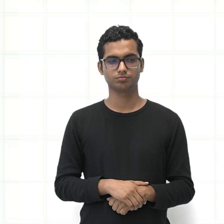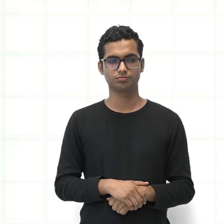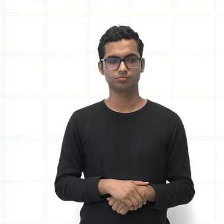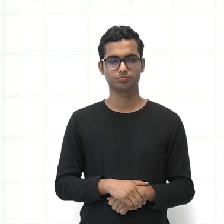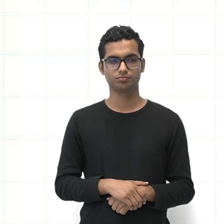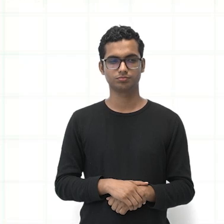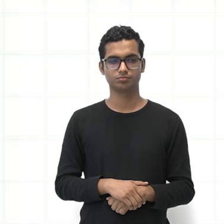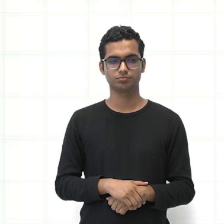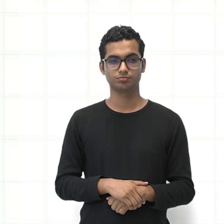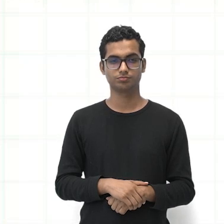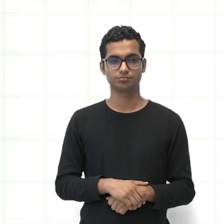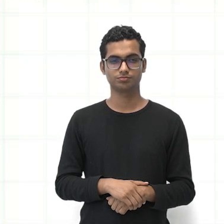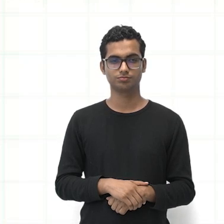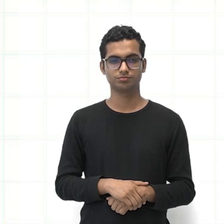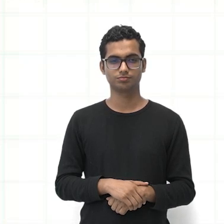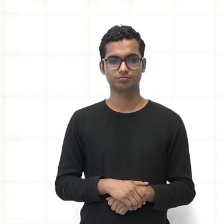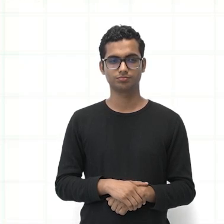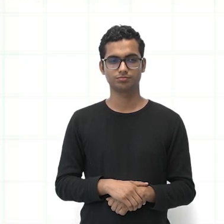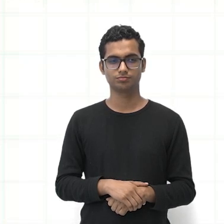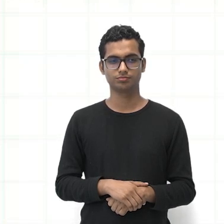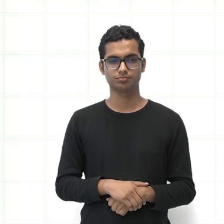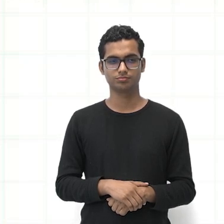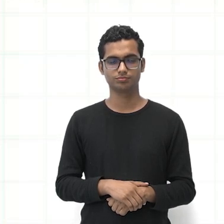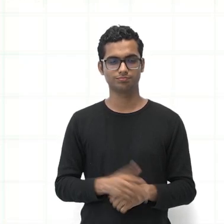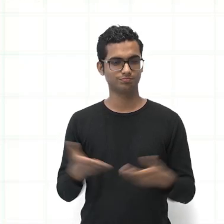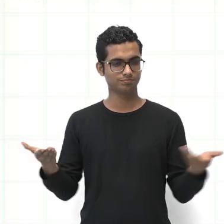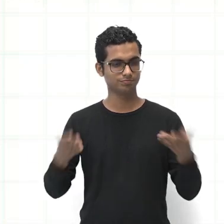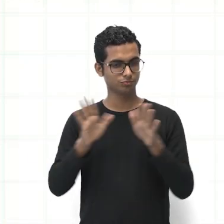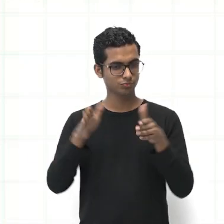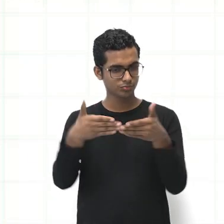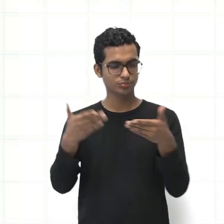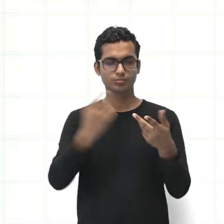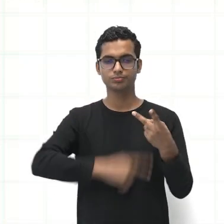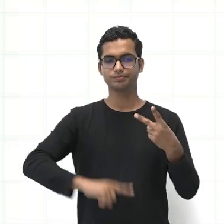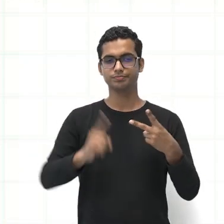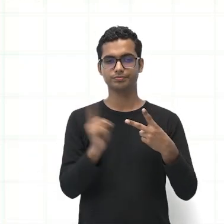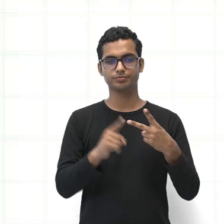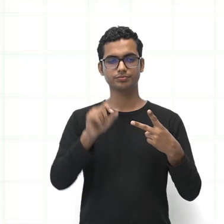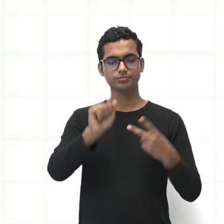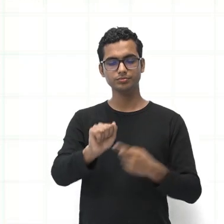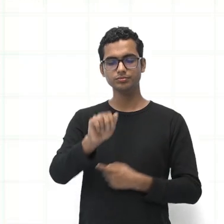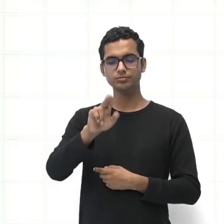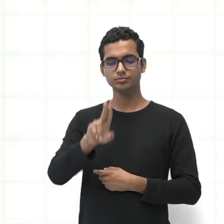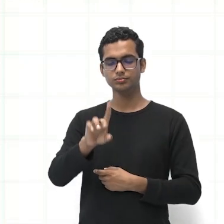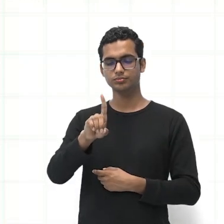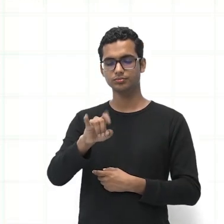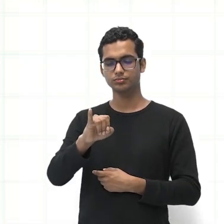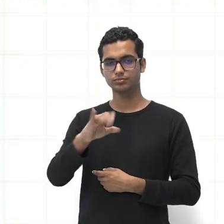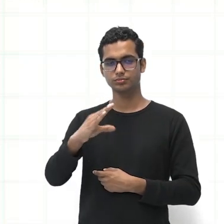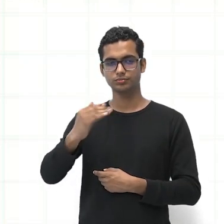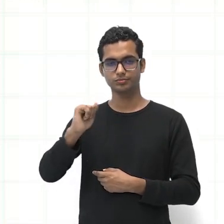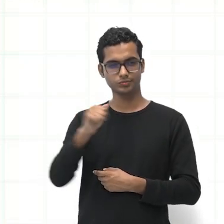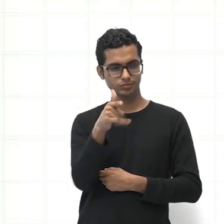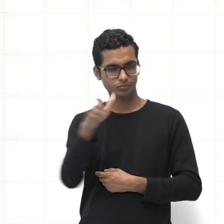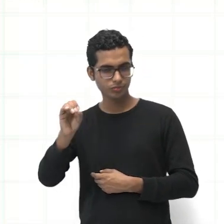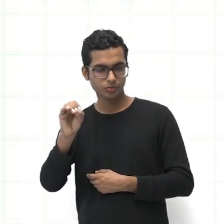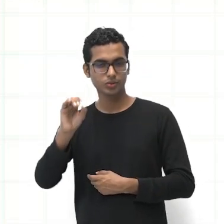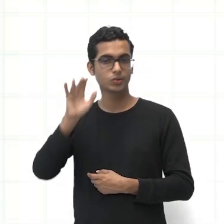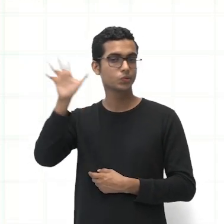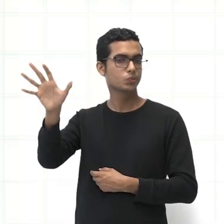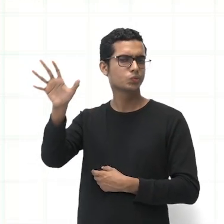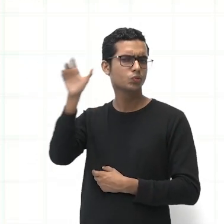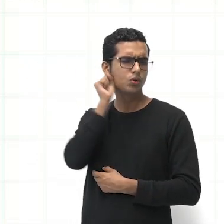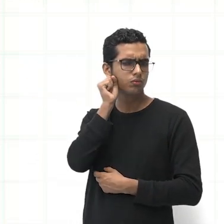E agora nós passamos para a audição. O som é captado